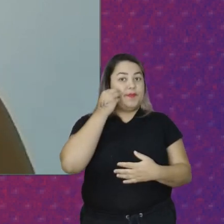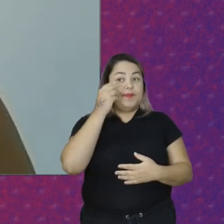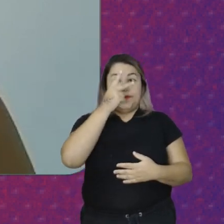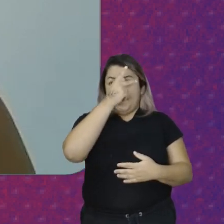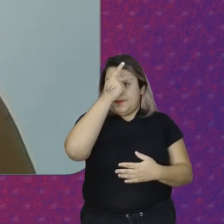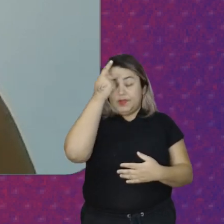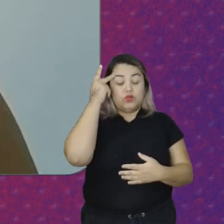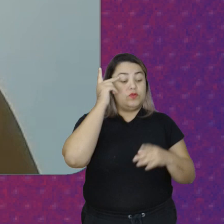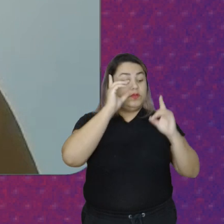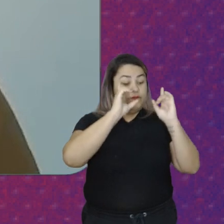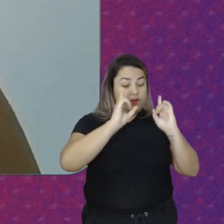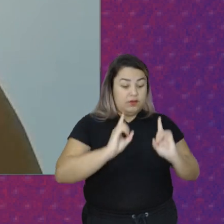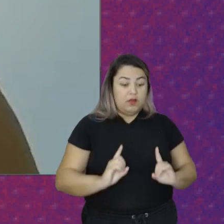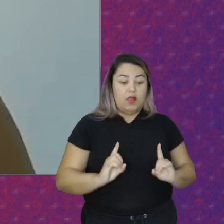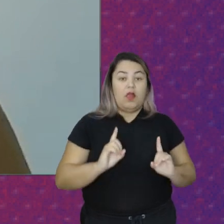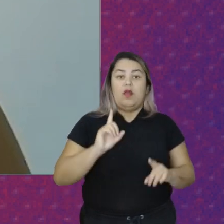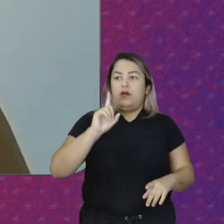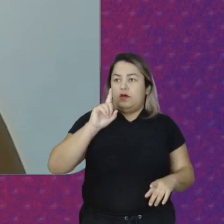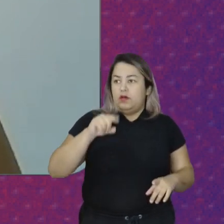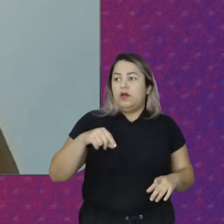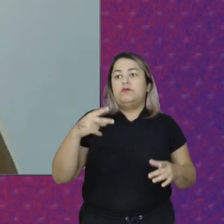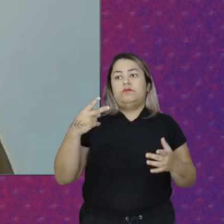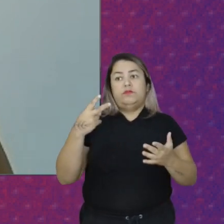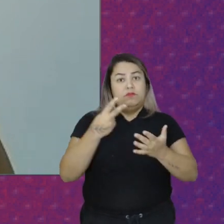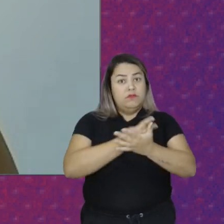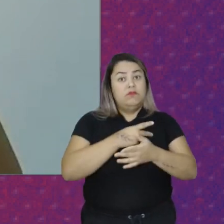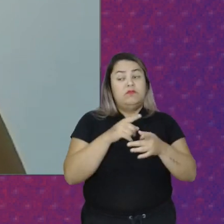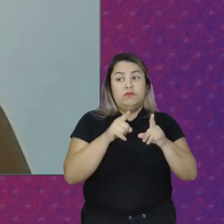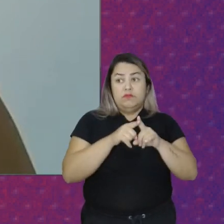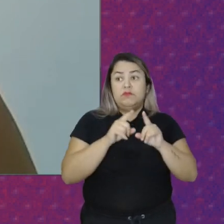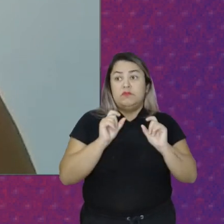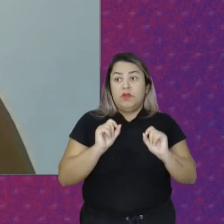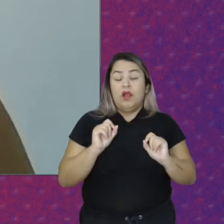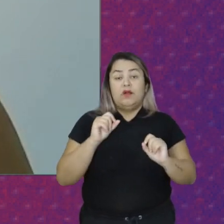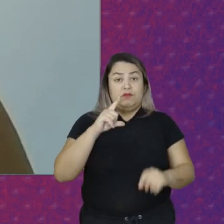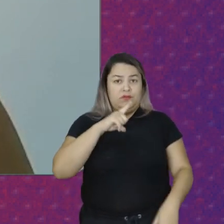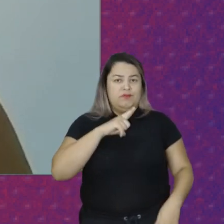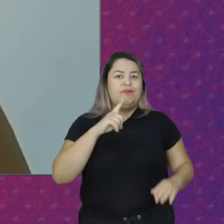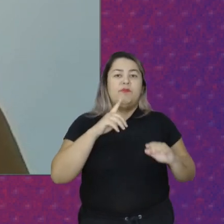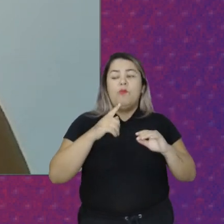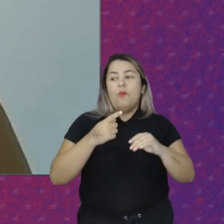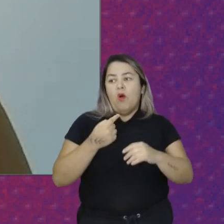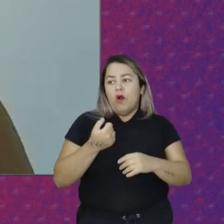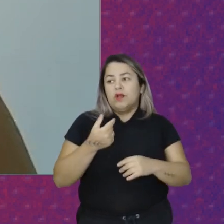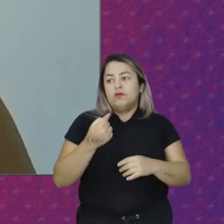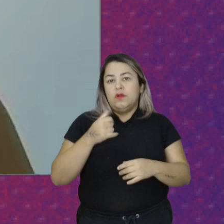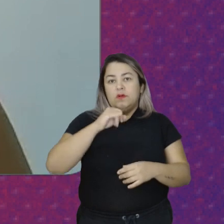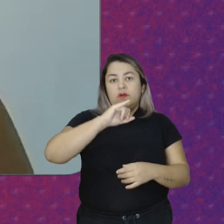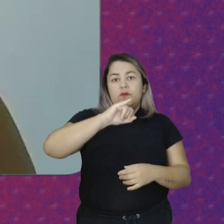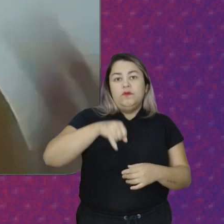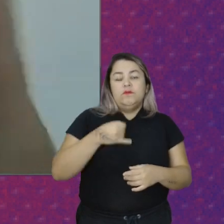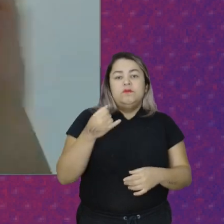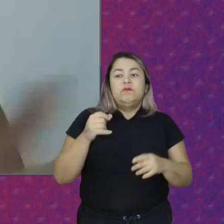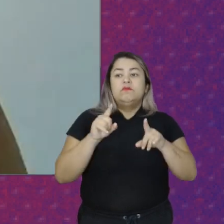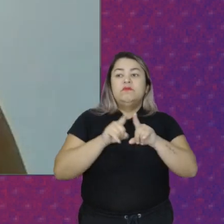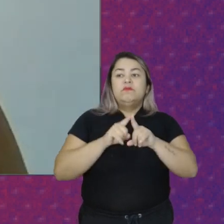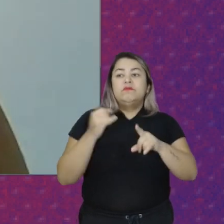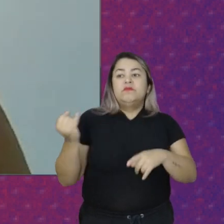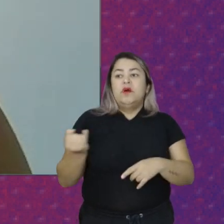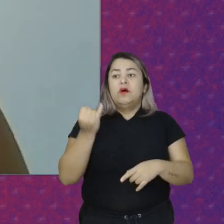pessoa com deficiência seja mais acentuada, que eu tenha menos oportunidades. Isso é importante que a